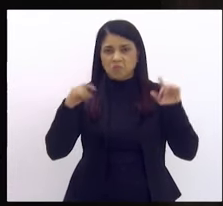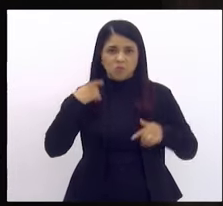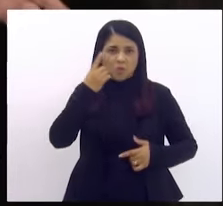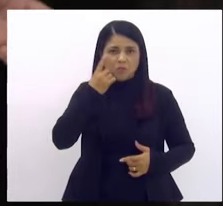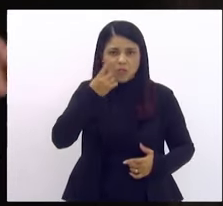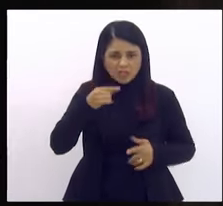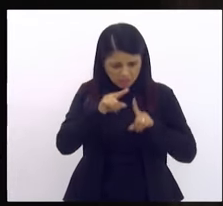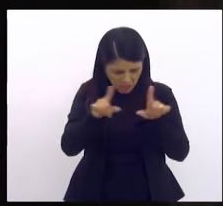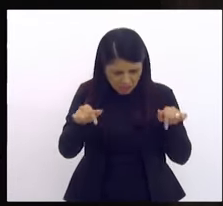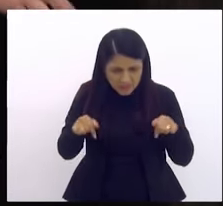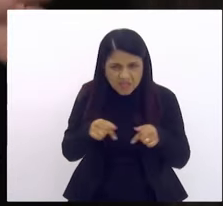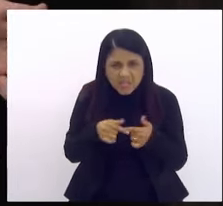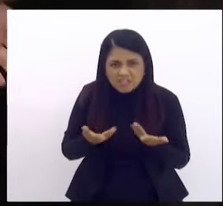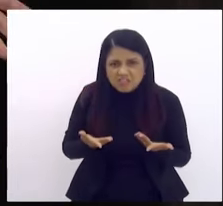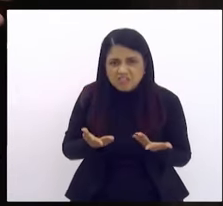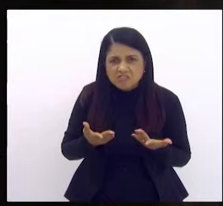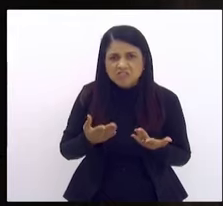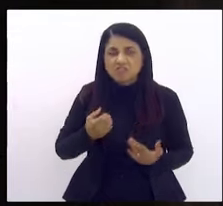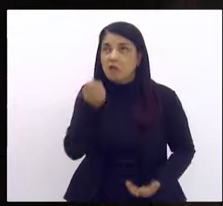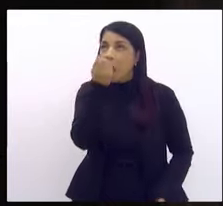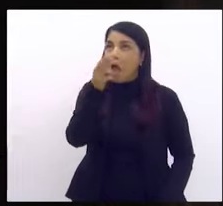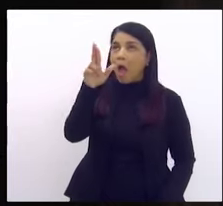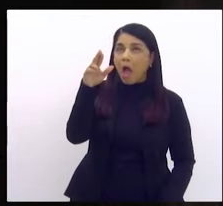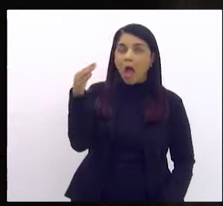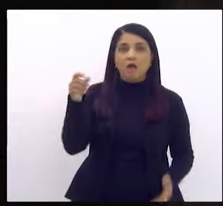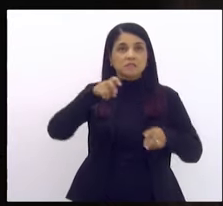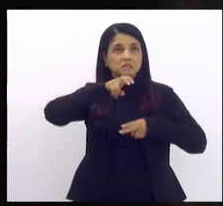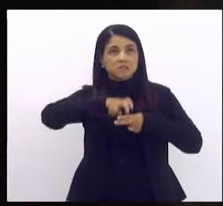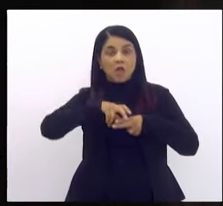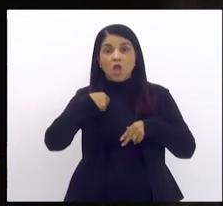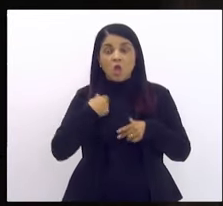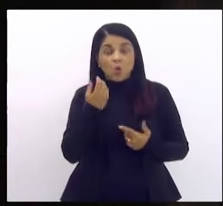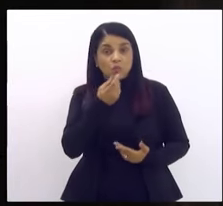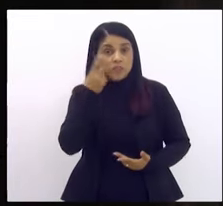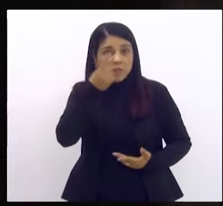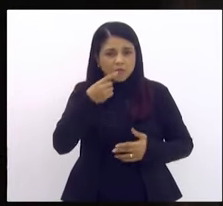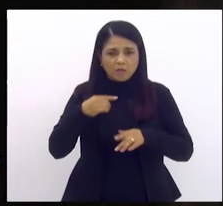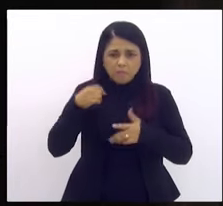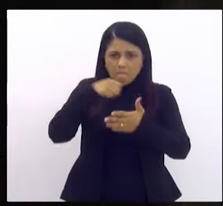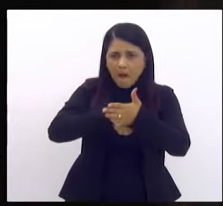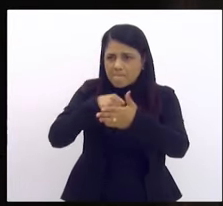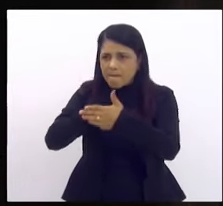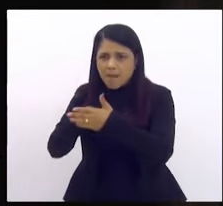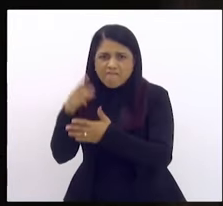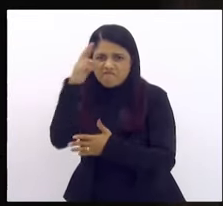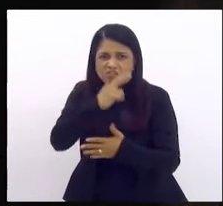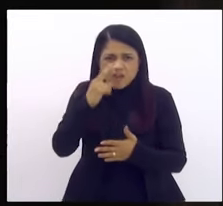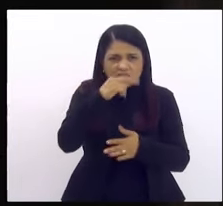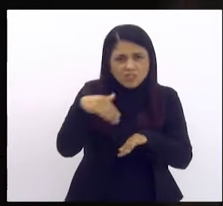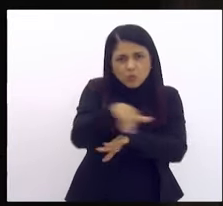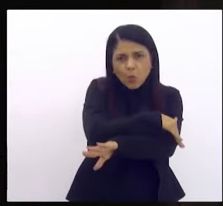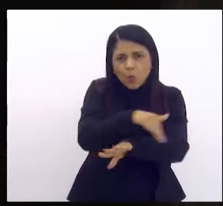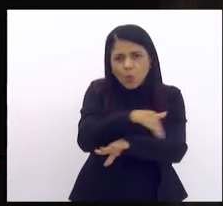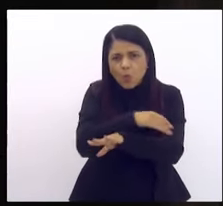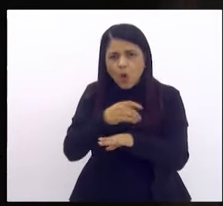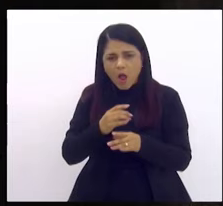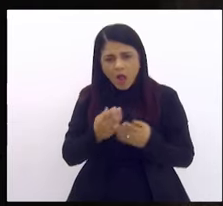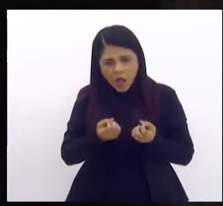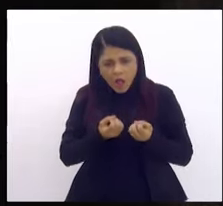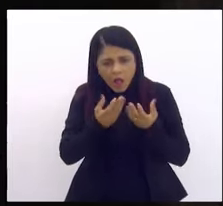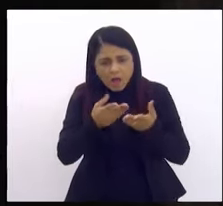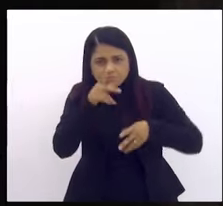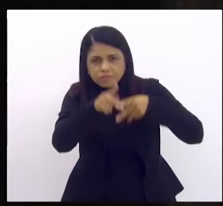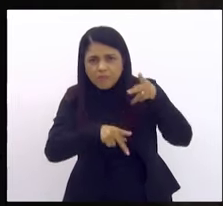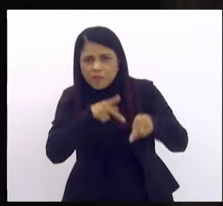de gabinete, não sou deputado de ar-condicionado, sou deputado de rua, de estar em loco fiscalizando, atendendo a população. Nós estamos